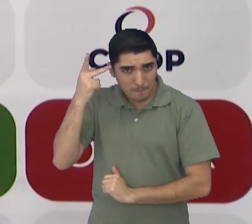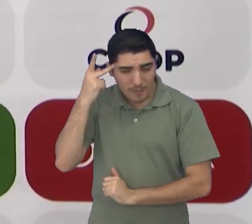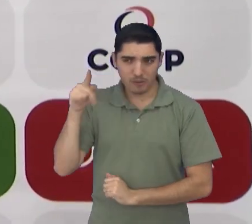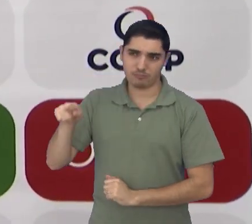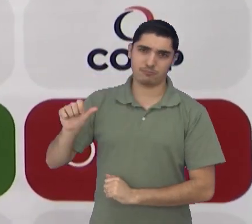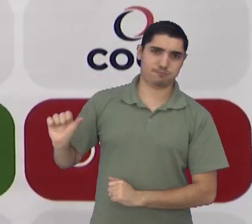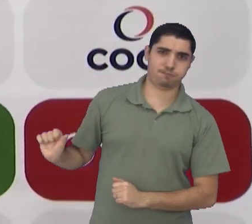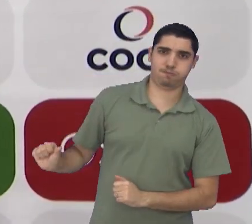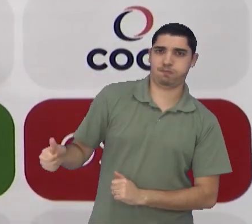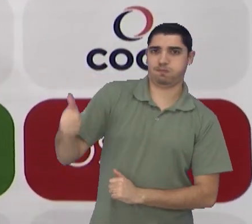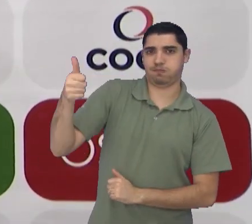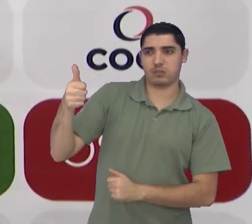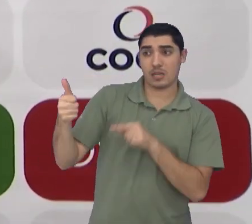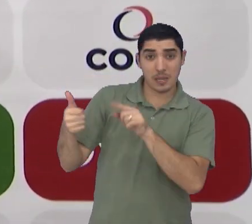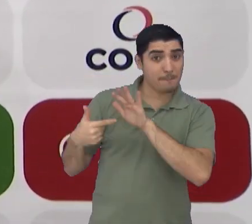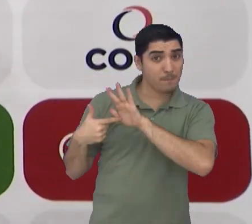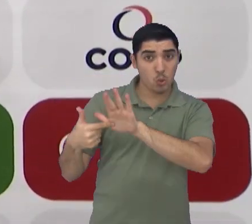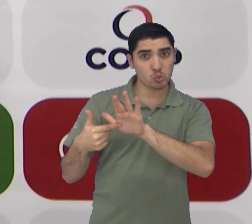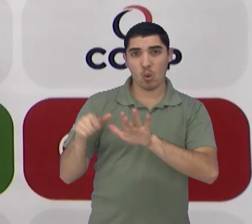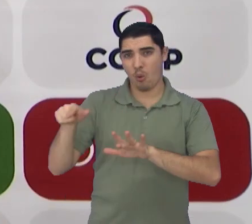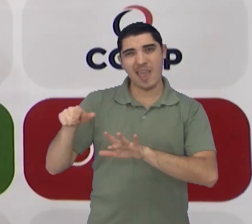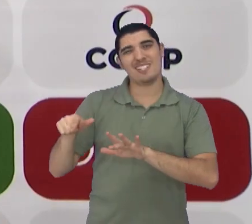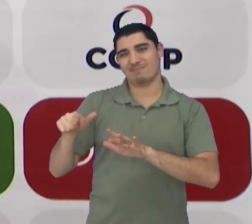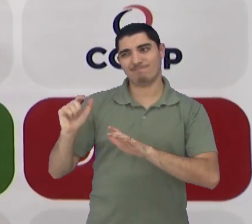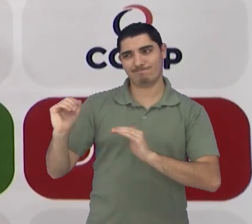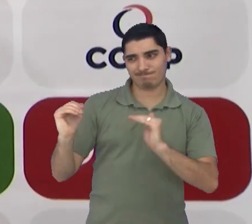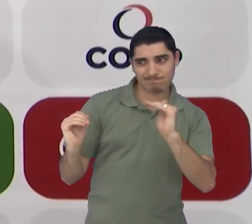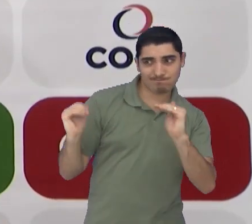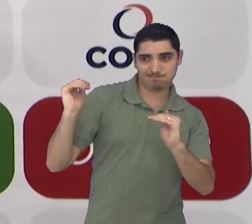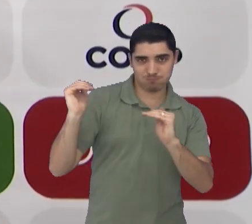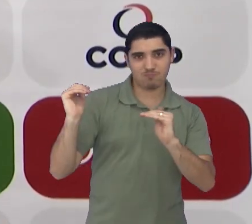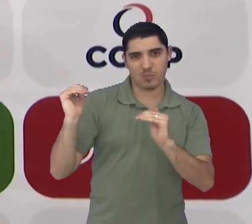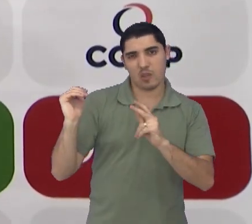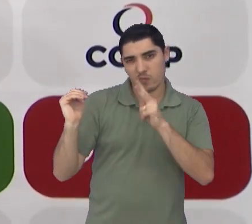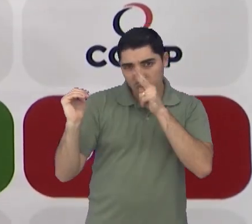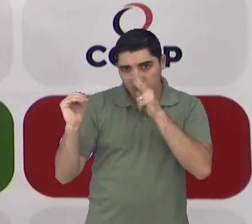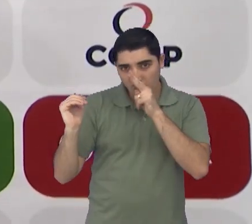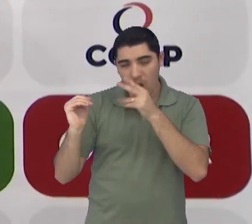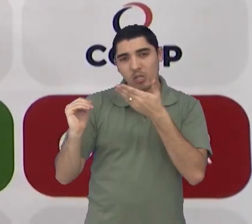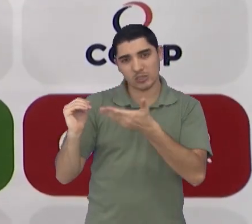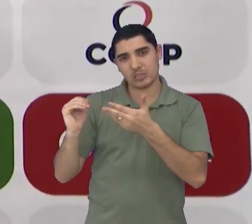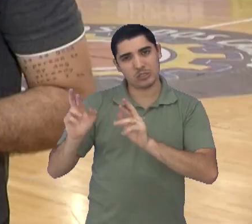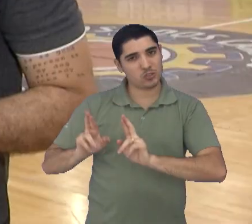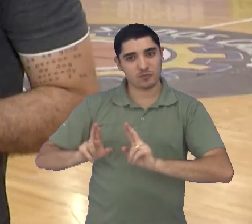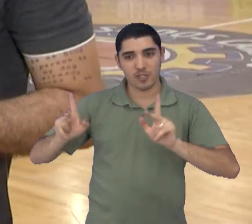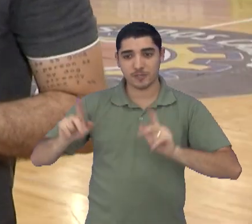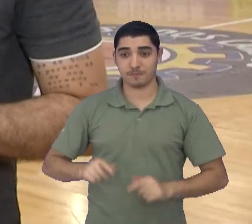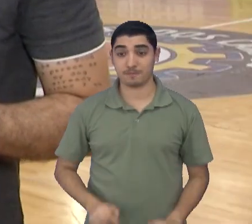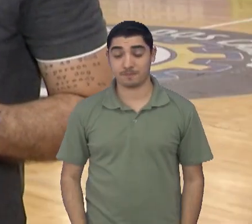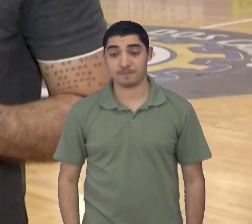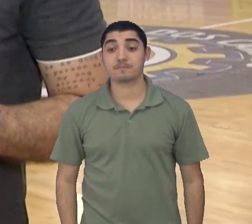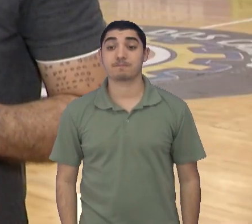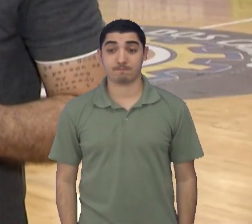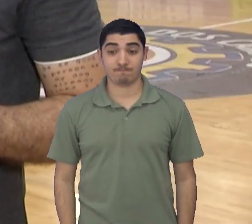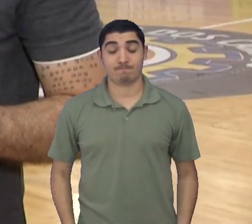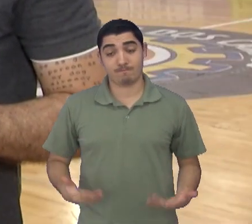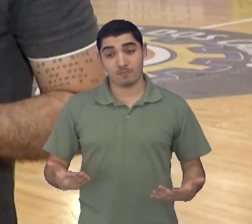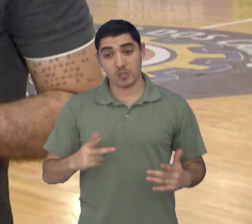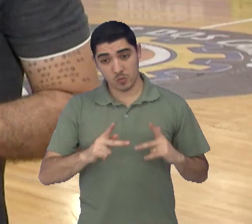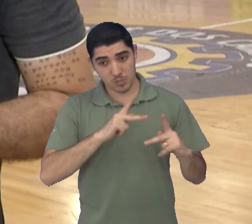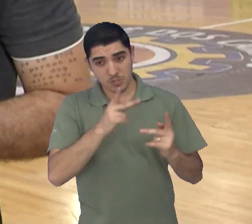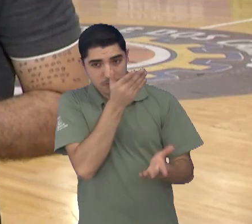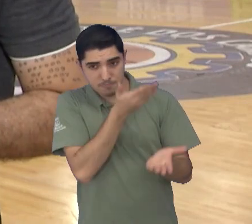e hoje mostraram dentro da quadra que essa qualidade é real, né? Com a derrota, o São